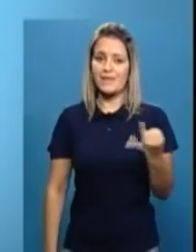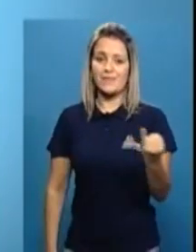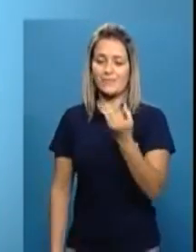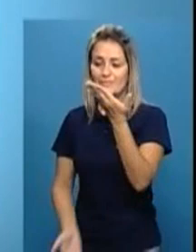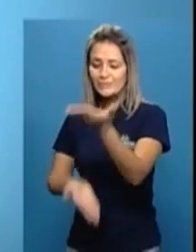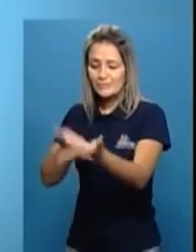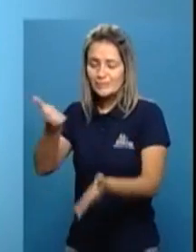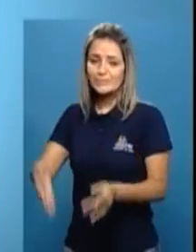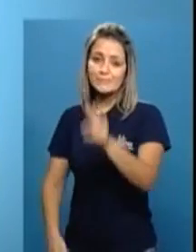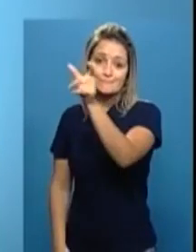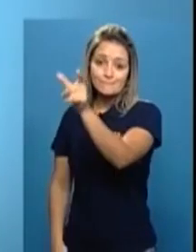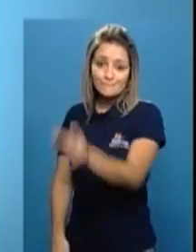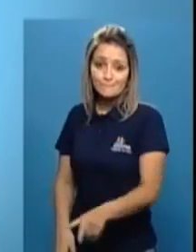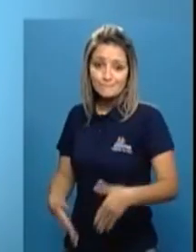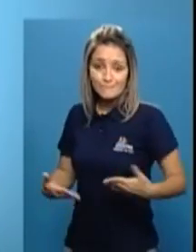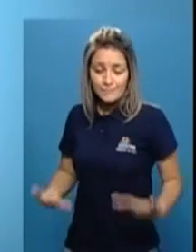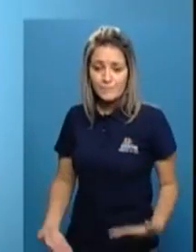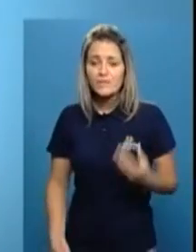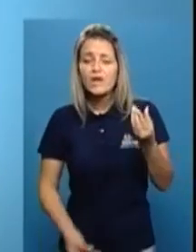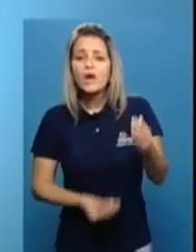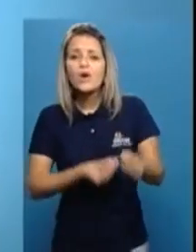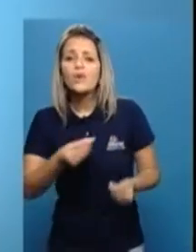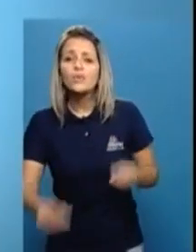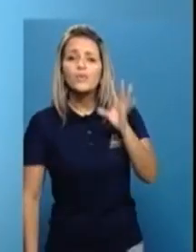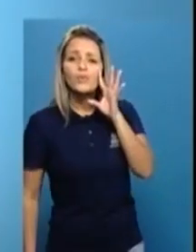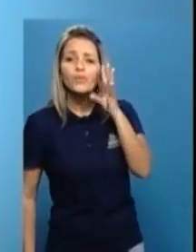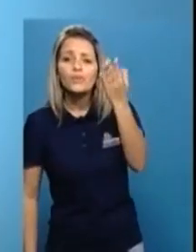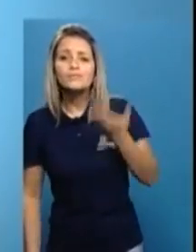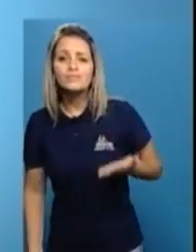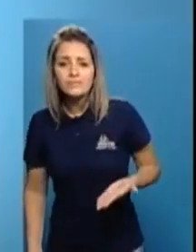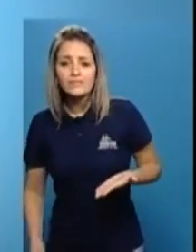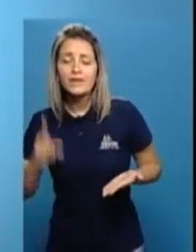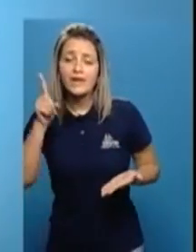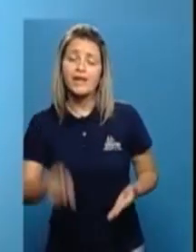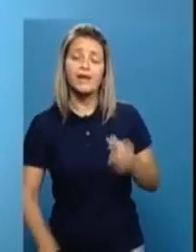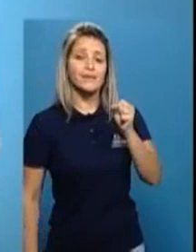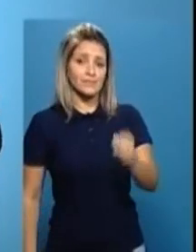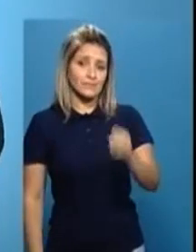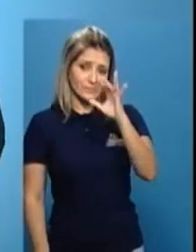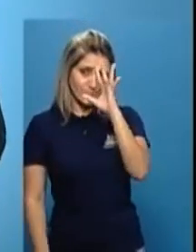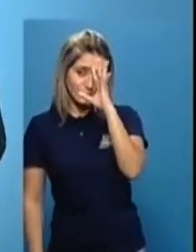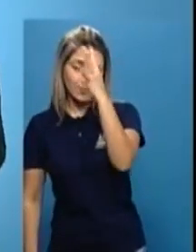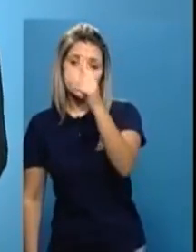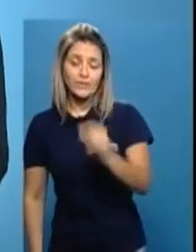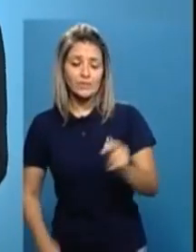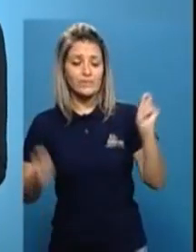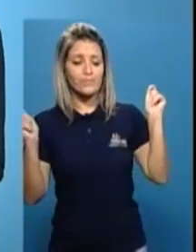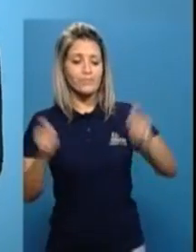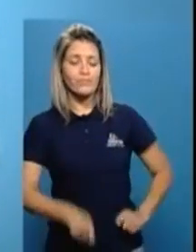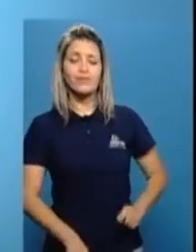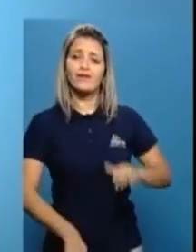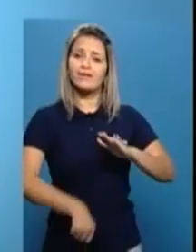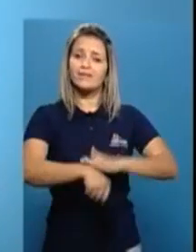cliente. E ele tem uma forte tendência a causar aí uma capacidade